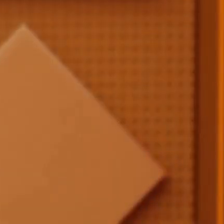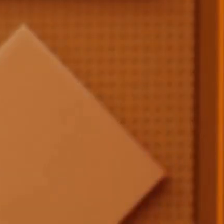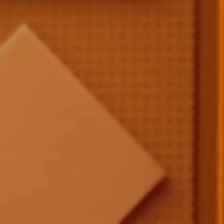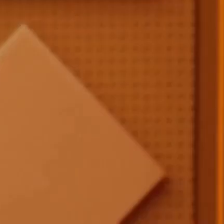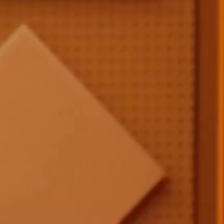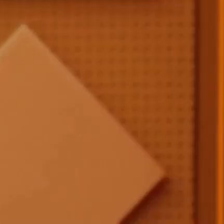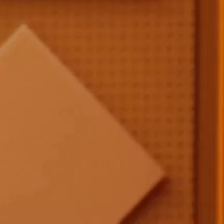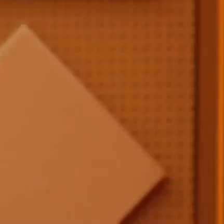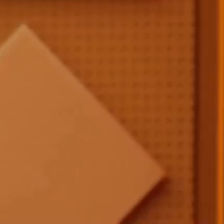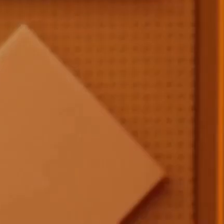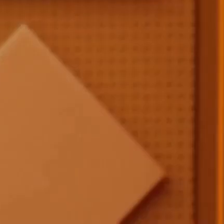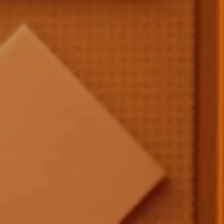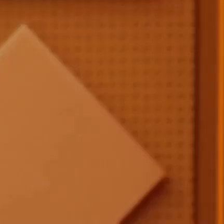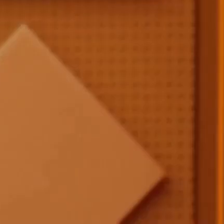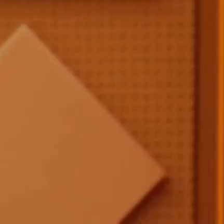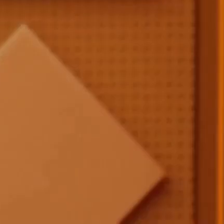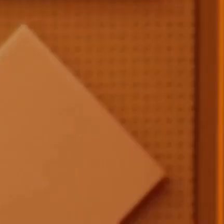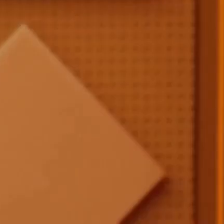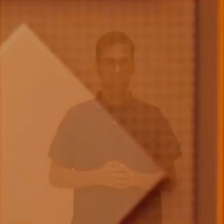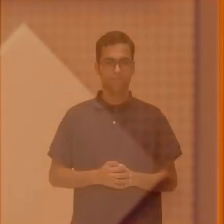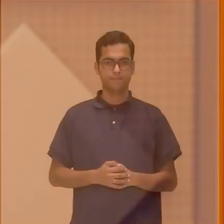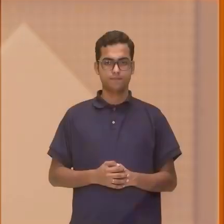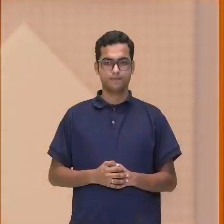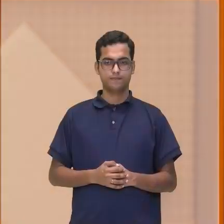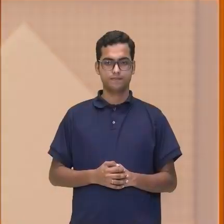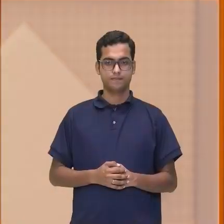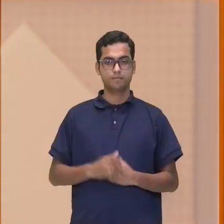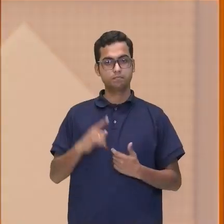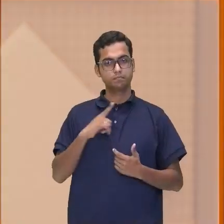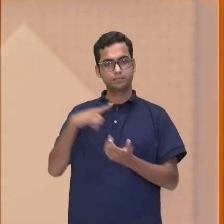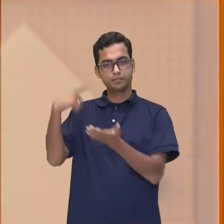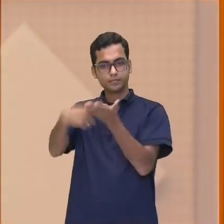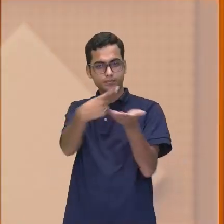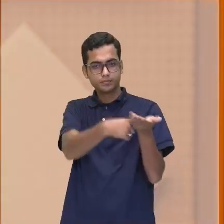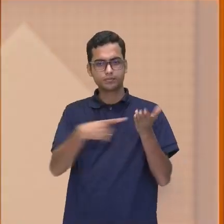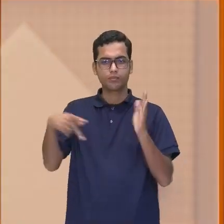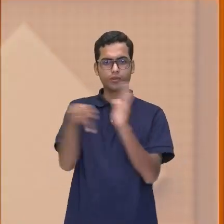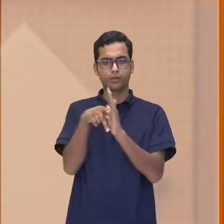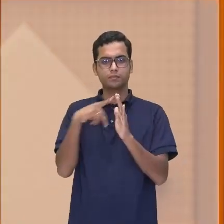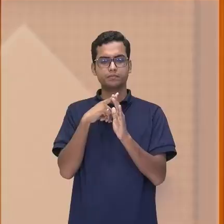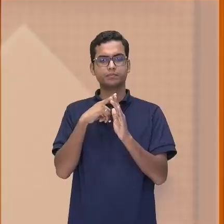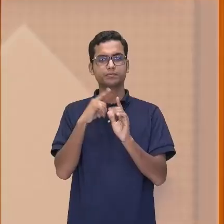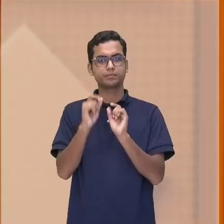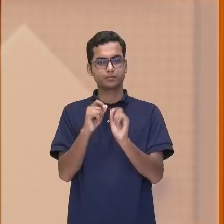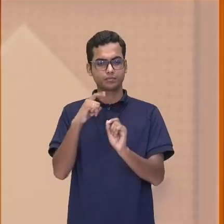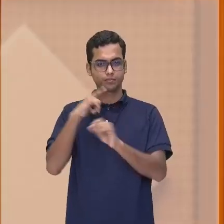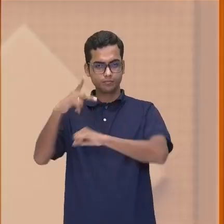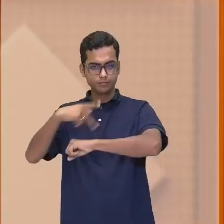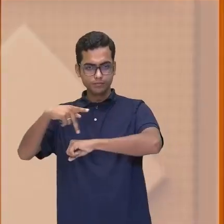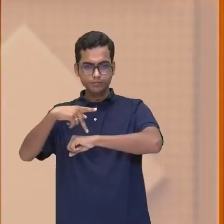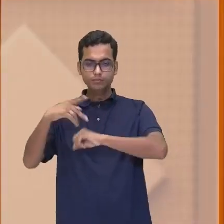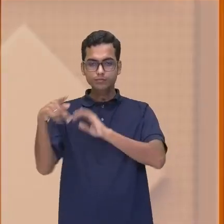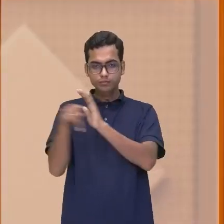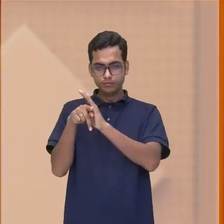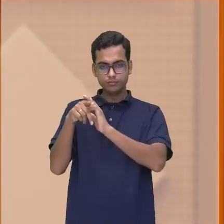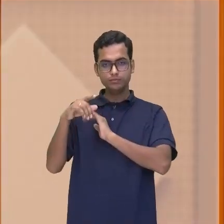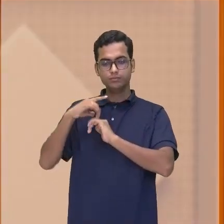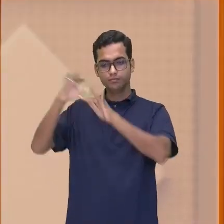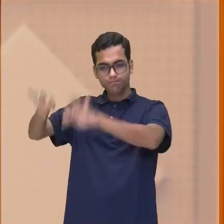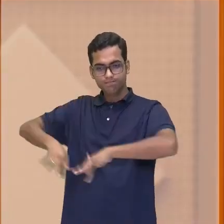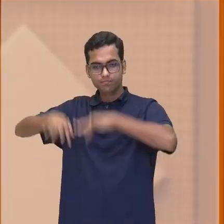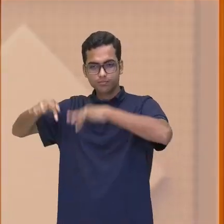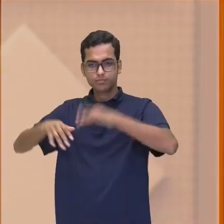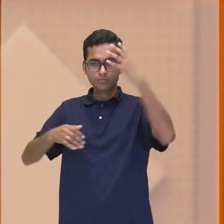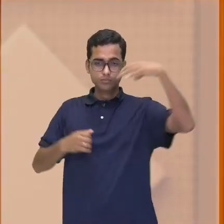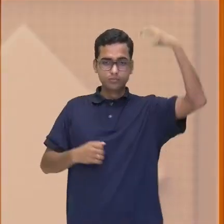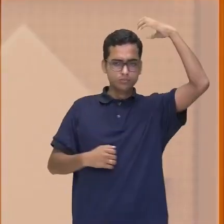forma diplomática. Haverá, sim, aqueles acordos diplomáticos entre senhores feudais, entre nobres e o monarca mais